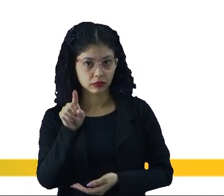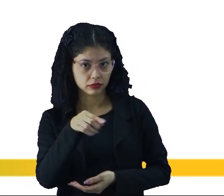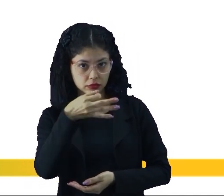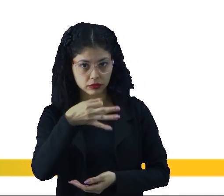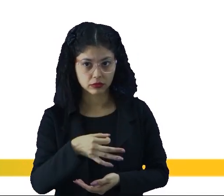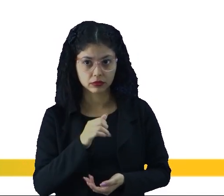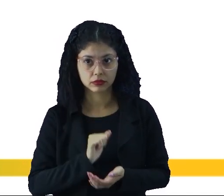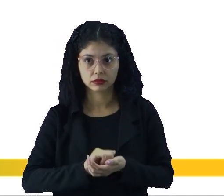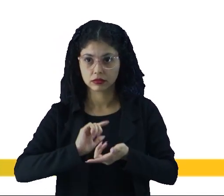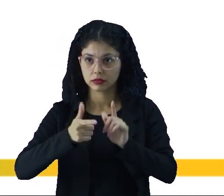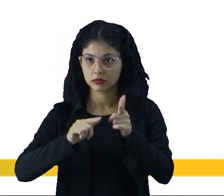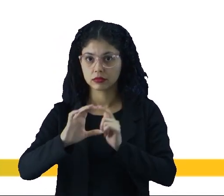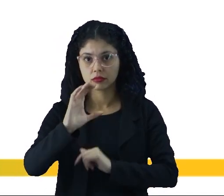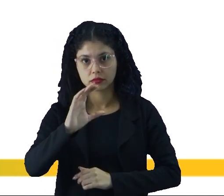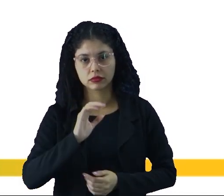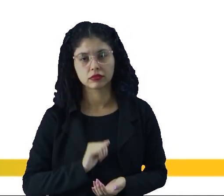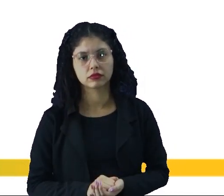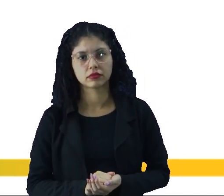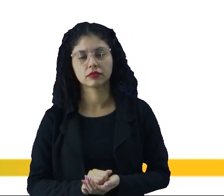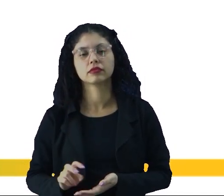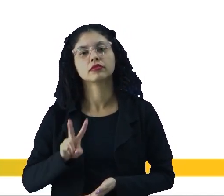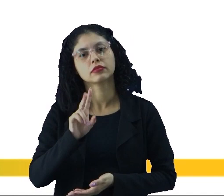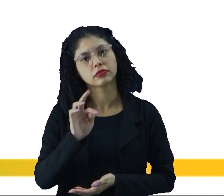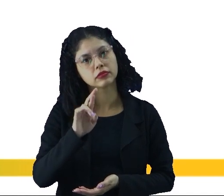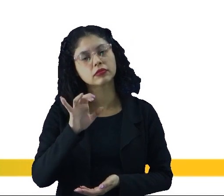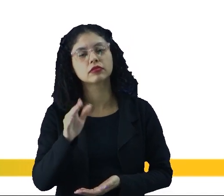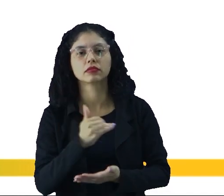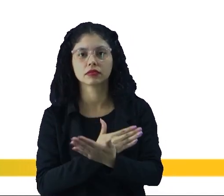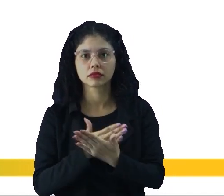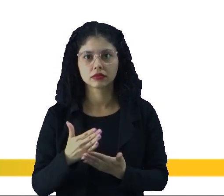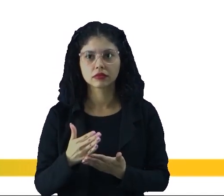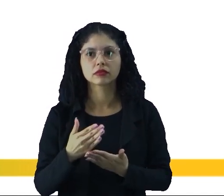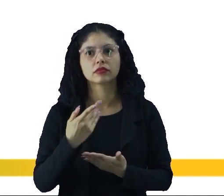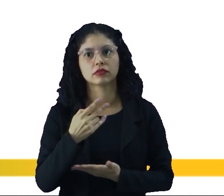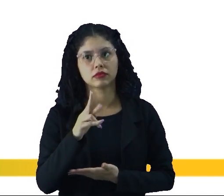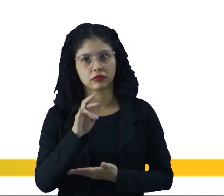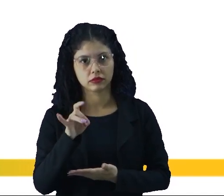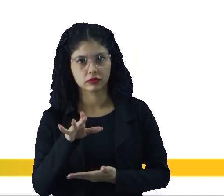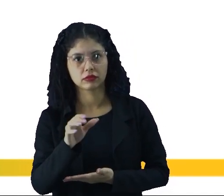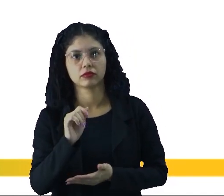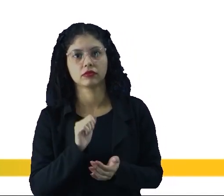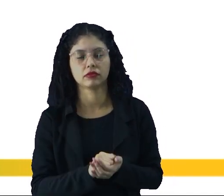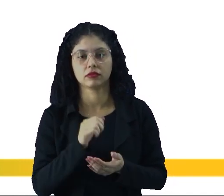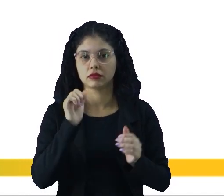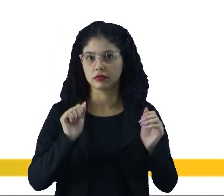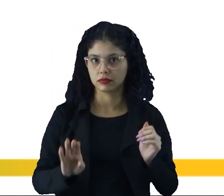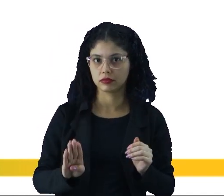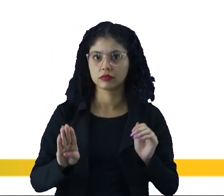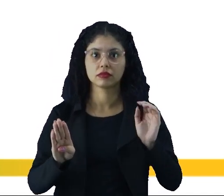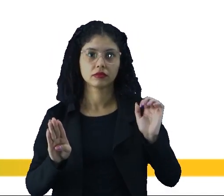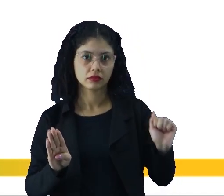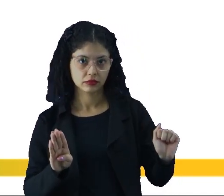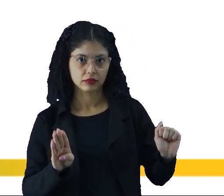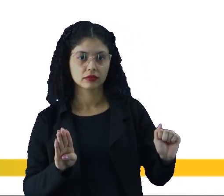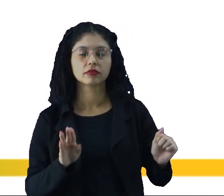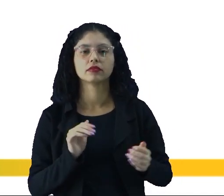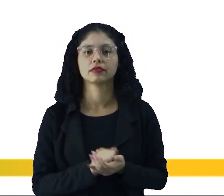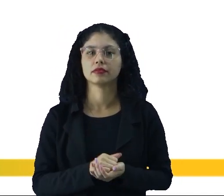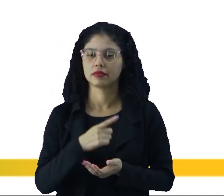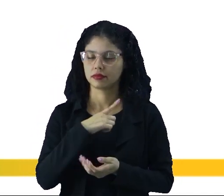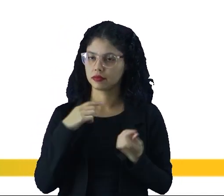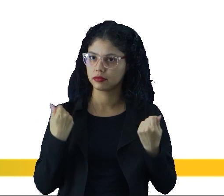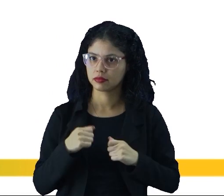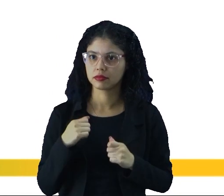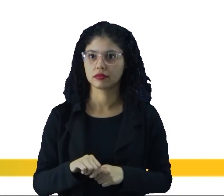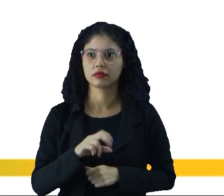nessa questão? Letra C. A velocidade inicial do projétil, né, do canhão B para atingir o canhão A tem